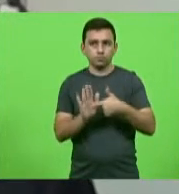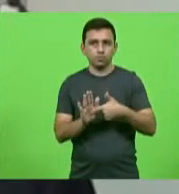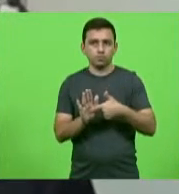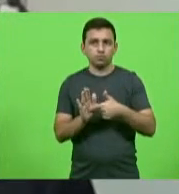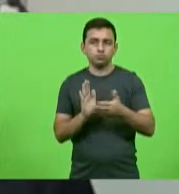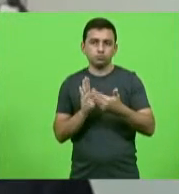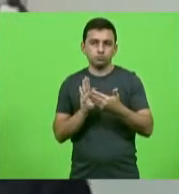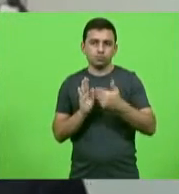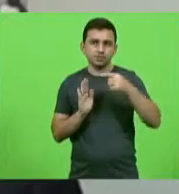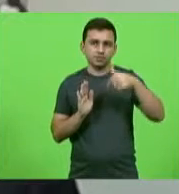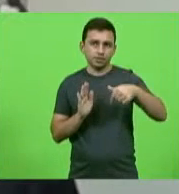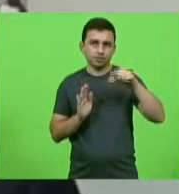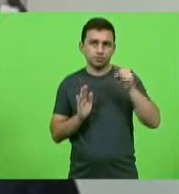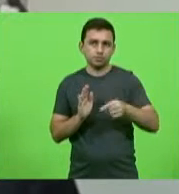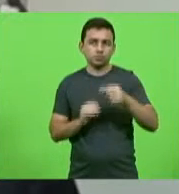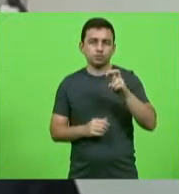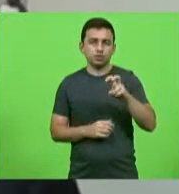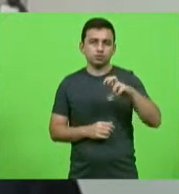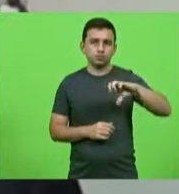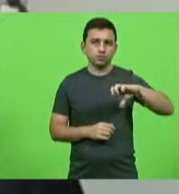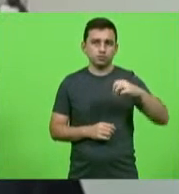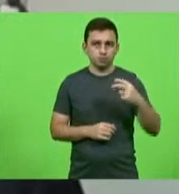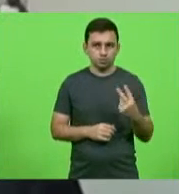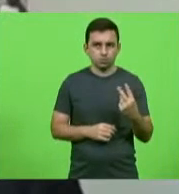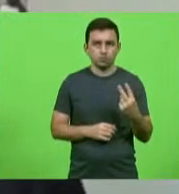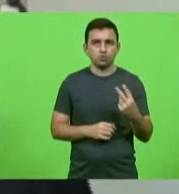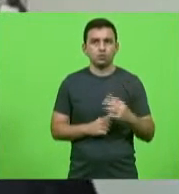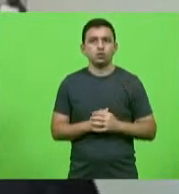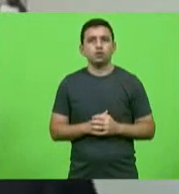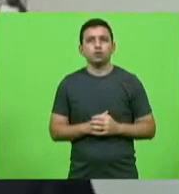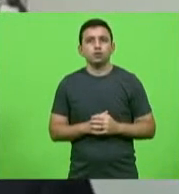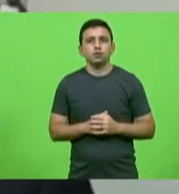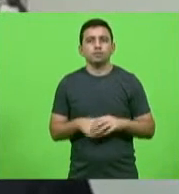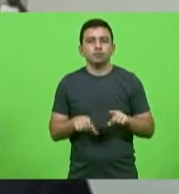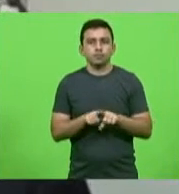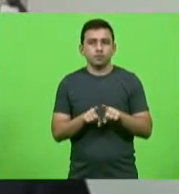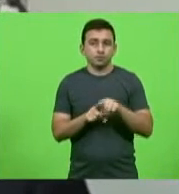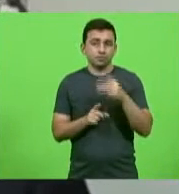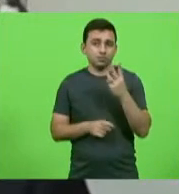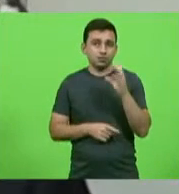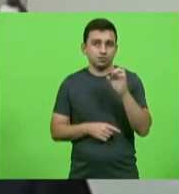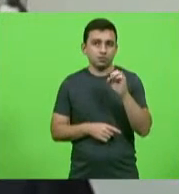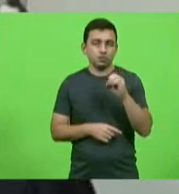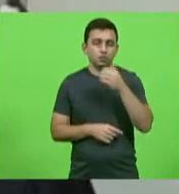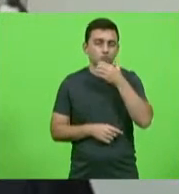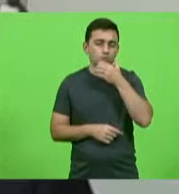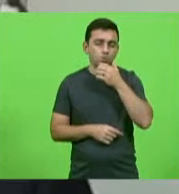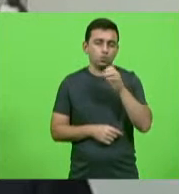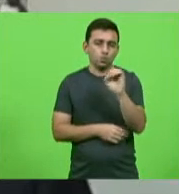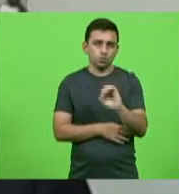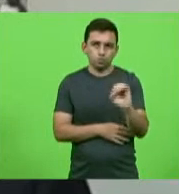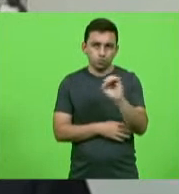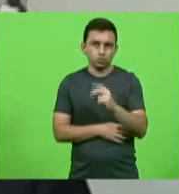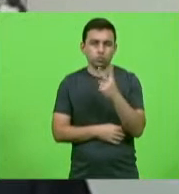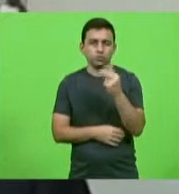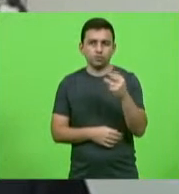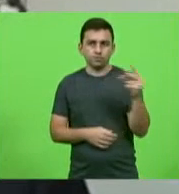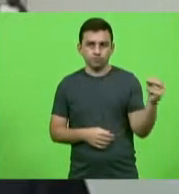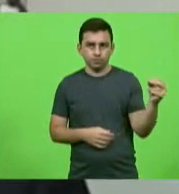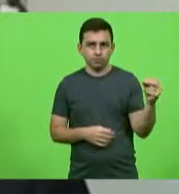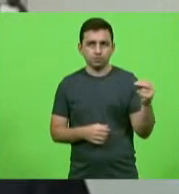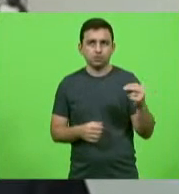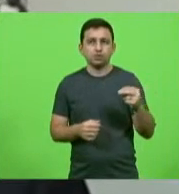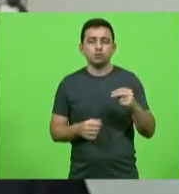folha 7.592 e seguintes. Já em 30 de outubro de 2020, o presidente desse